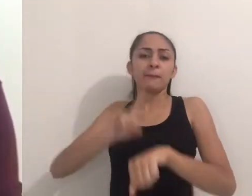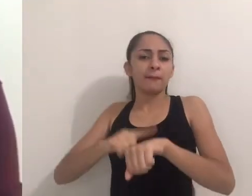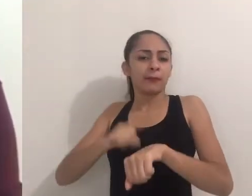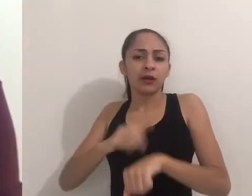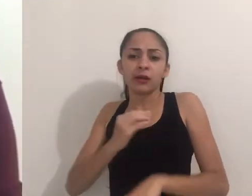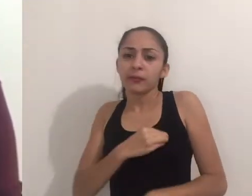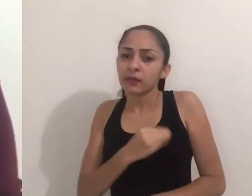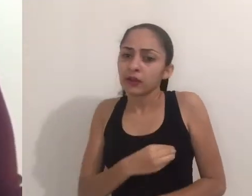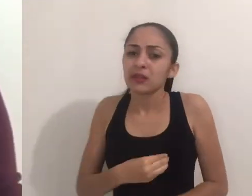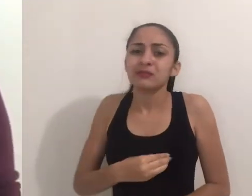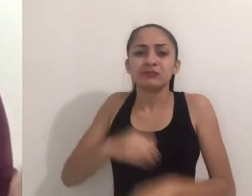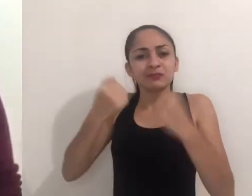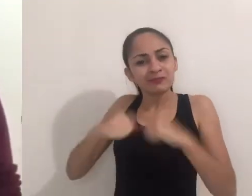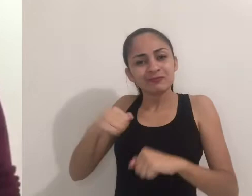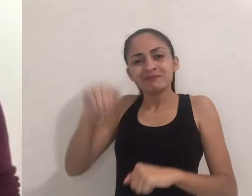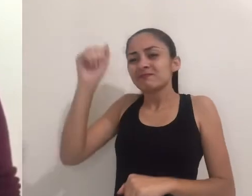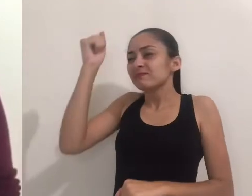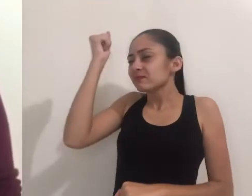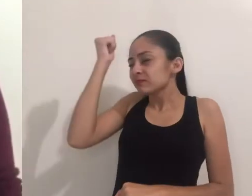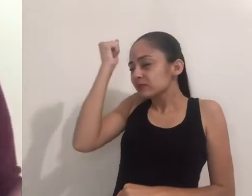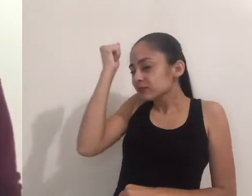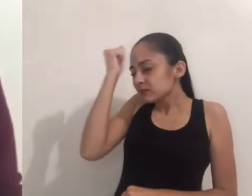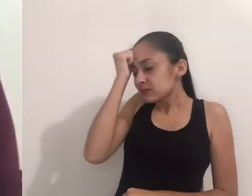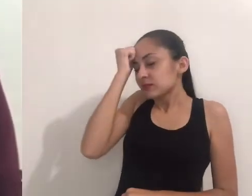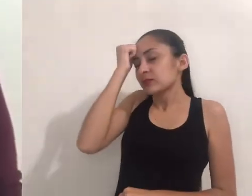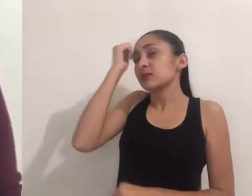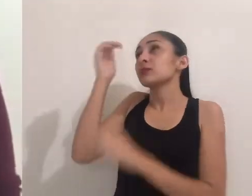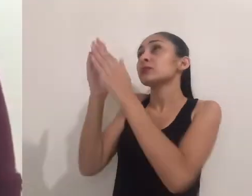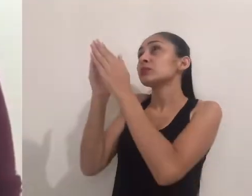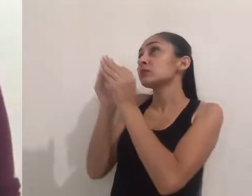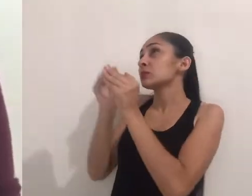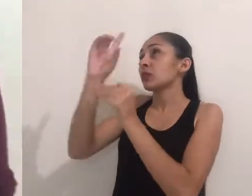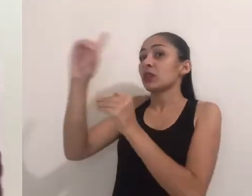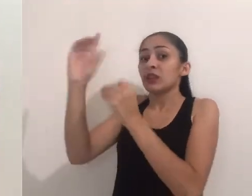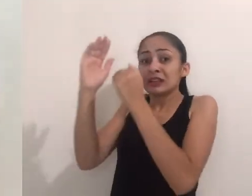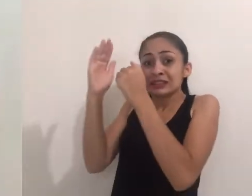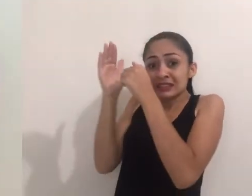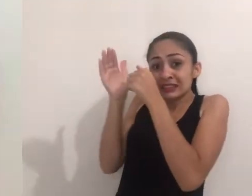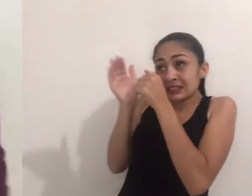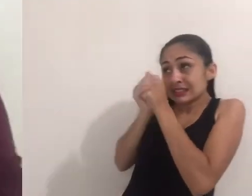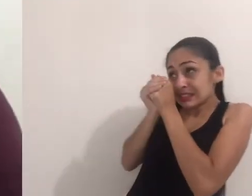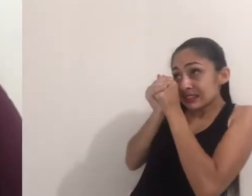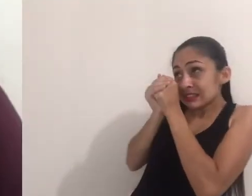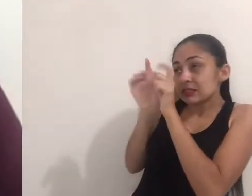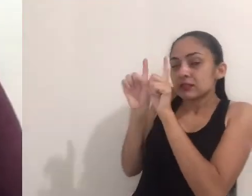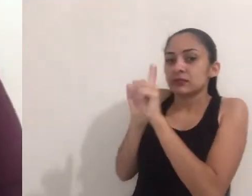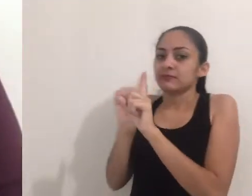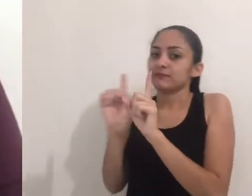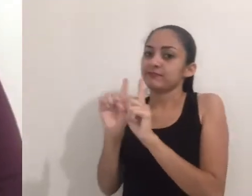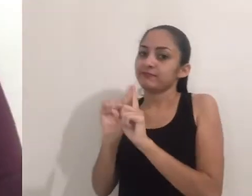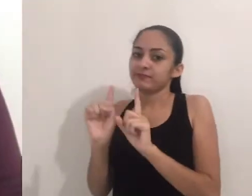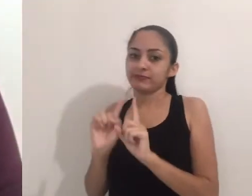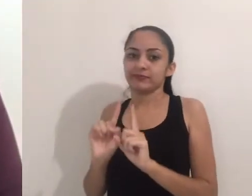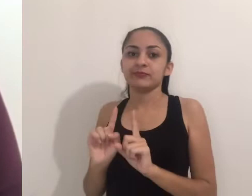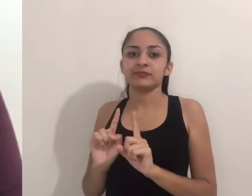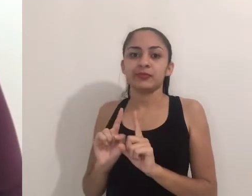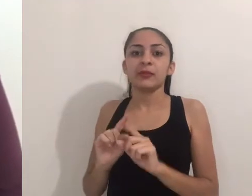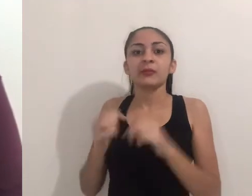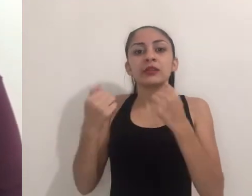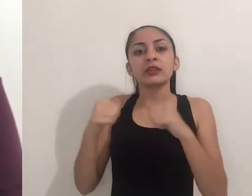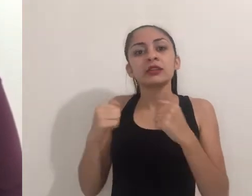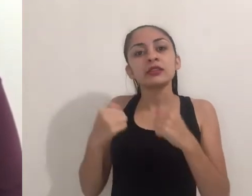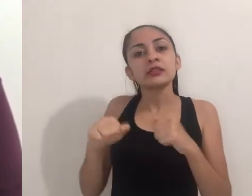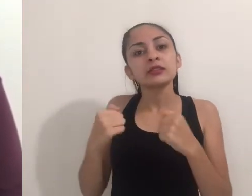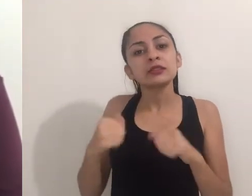principalmente nessa situação. A palavra de Deus diz, lá no na primeira epístola de João, no capítulo 2,